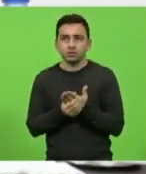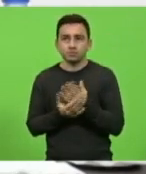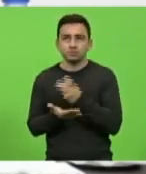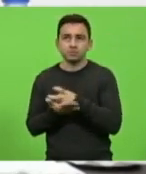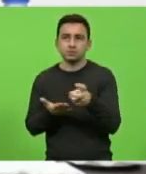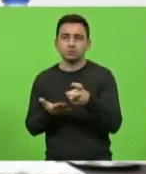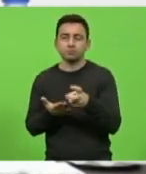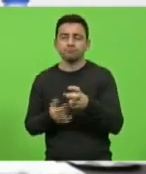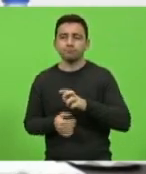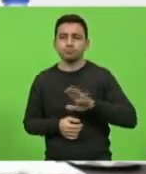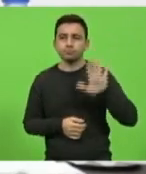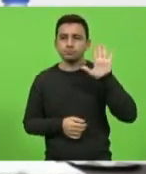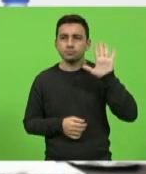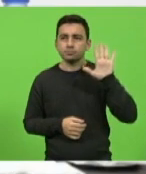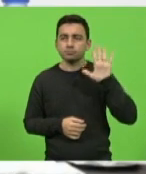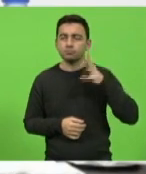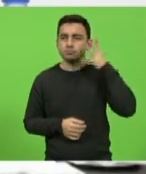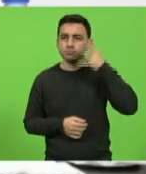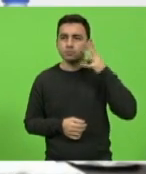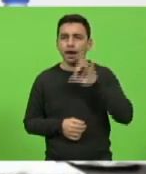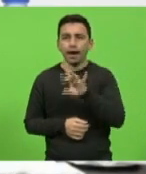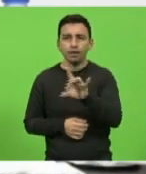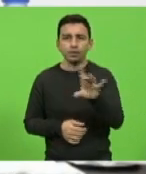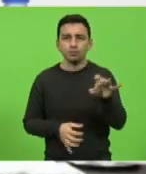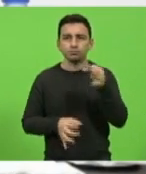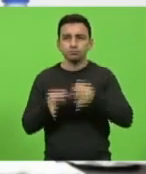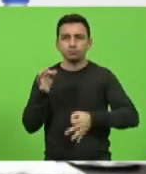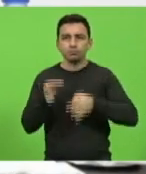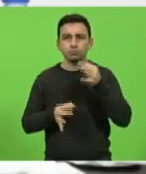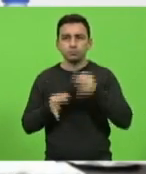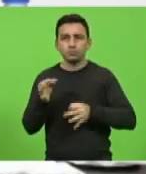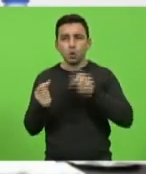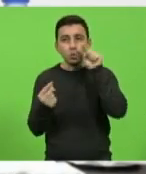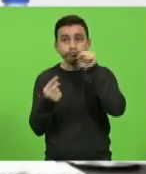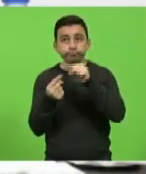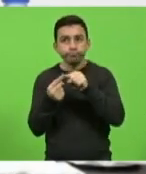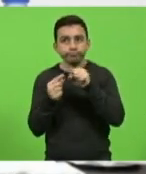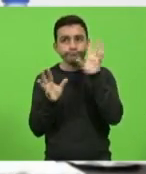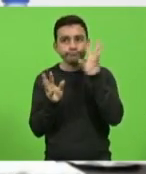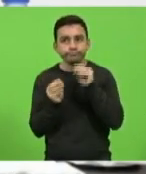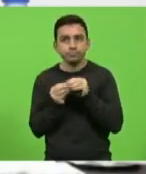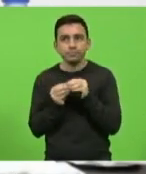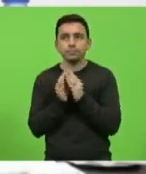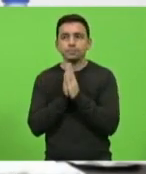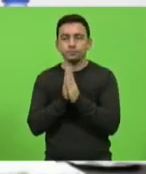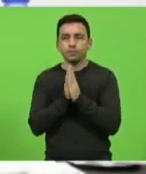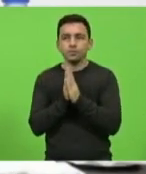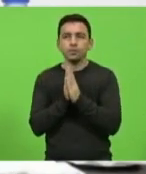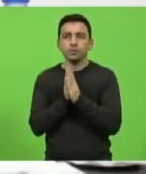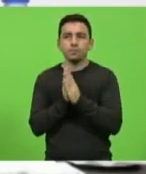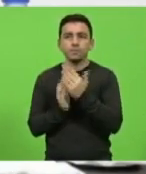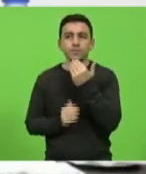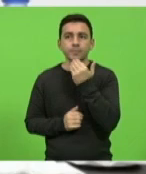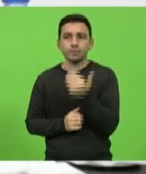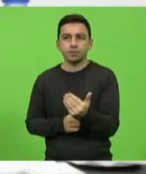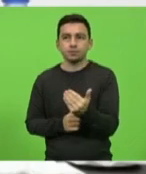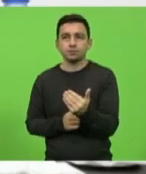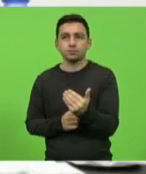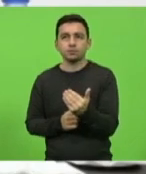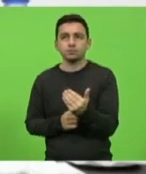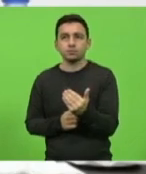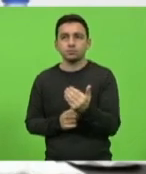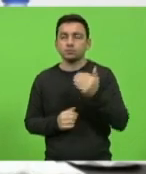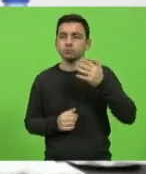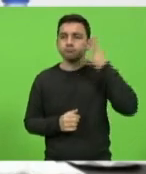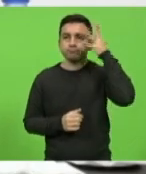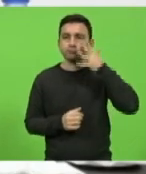palavra para a manifestação de cada julgador que objetivamente, né, aí eu peço a objetividade, fará a sua